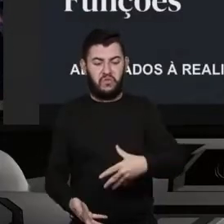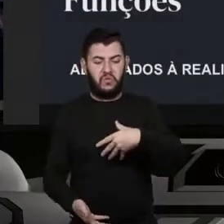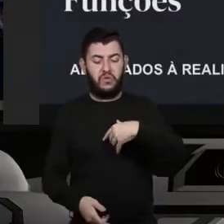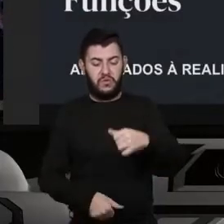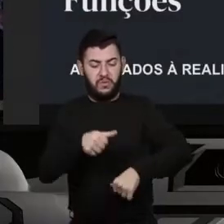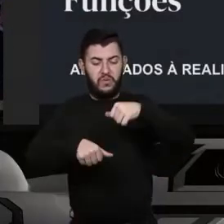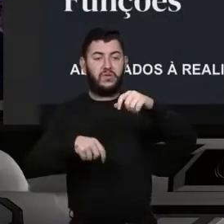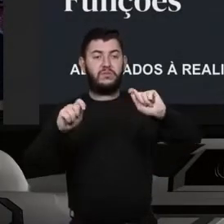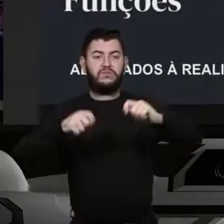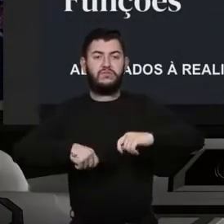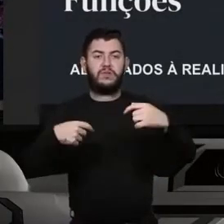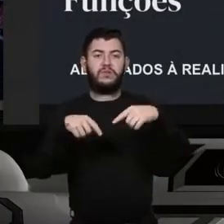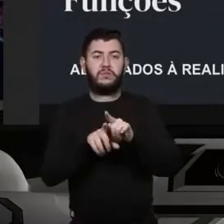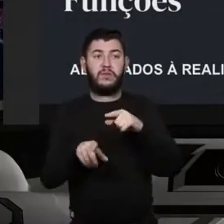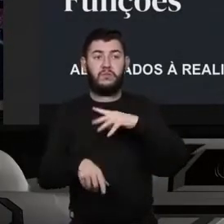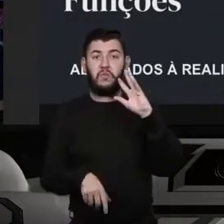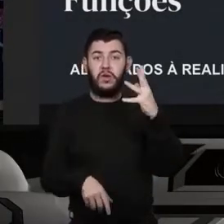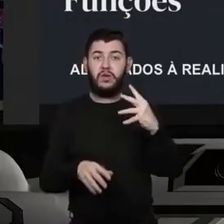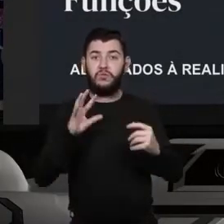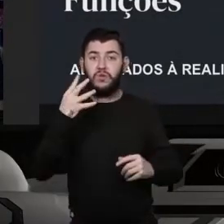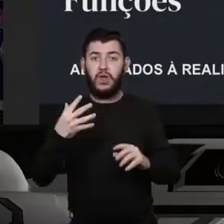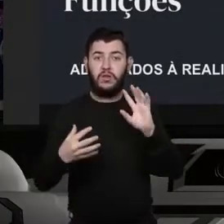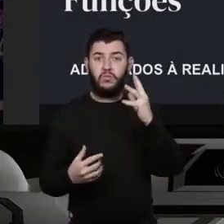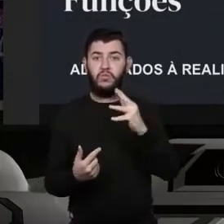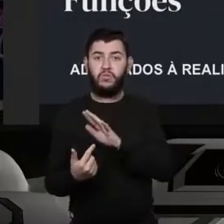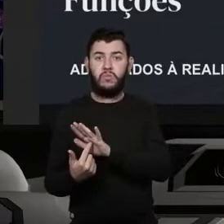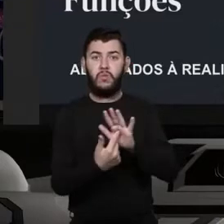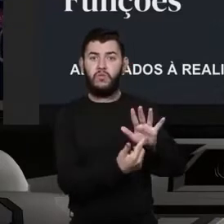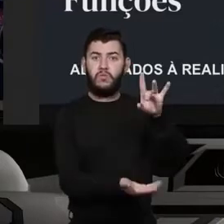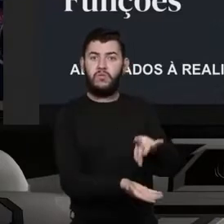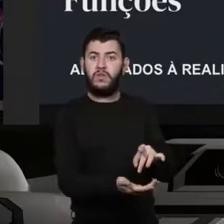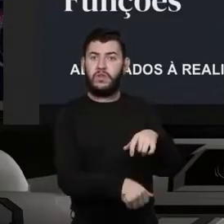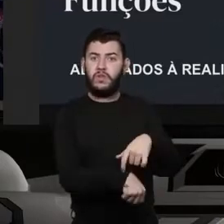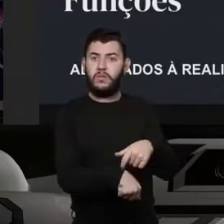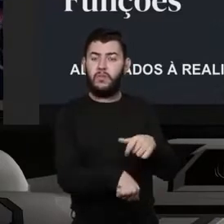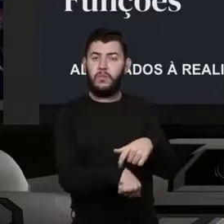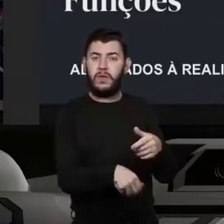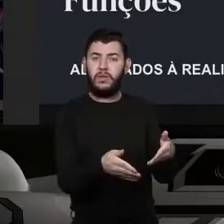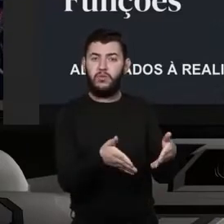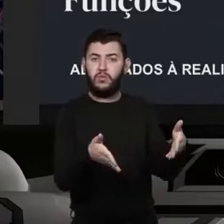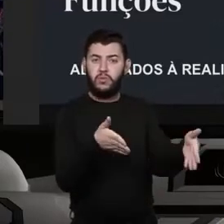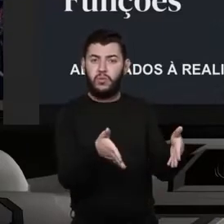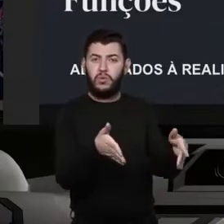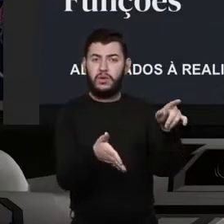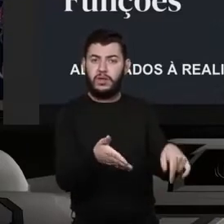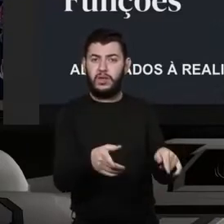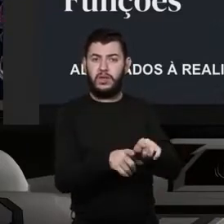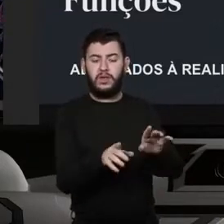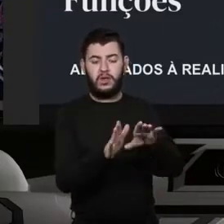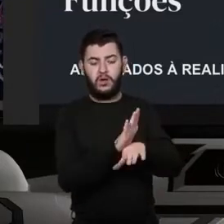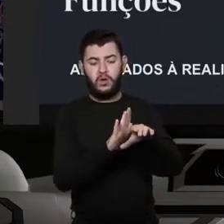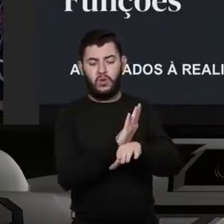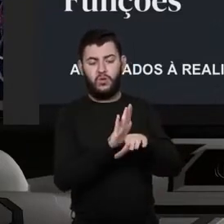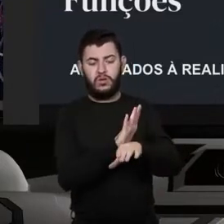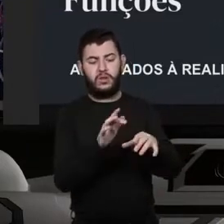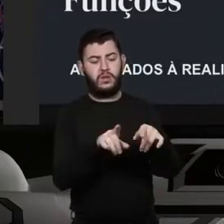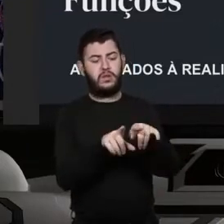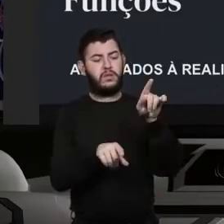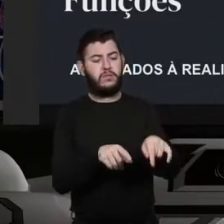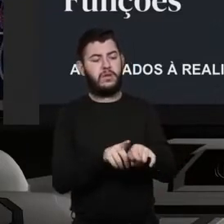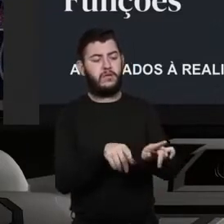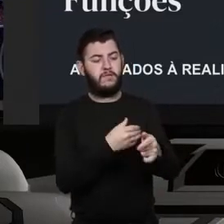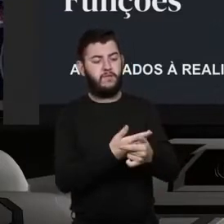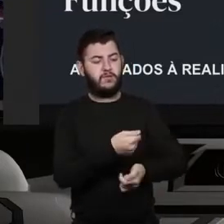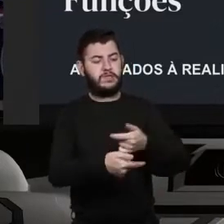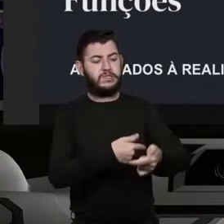primeiros resultados, eles já apareceram logo nesse primeiro momento, que foi para além do conceito e das funções estabelecidas. O grupo